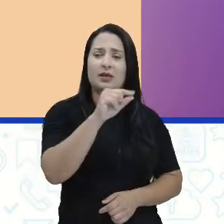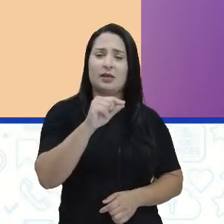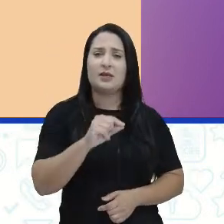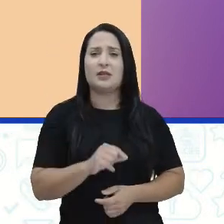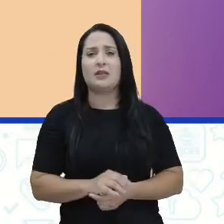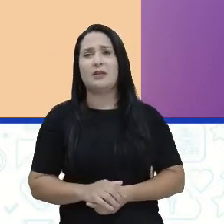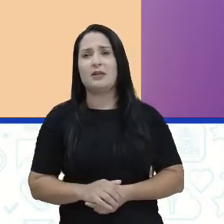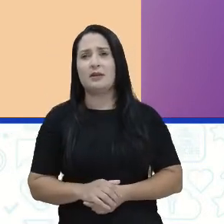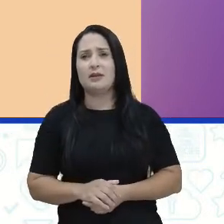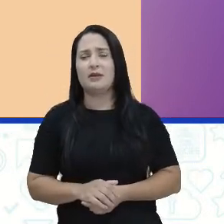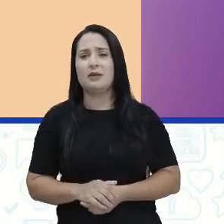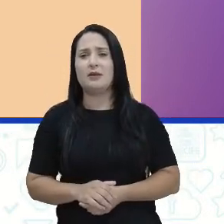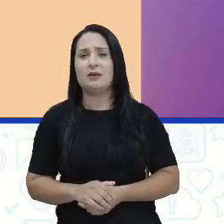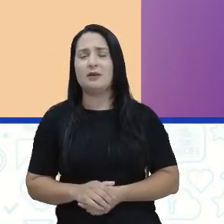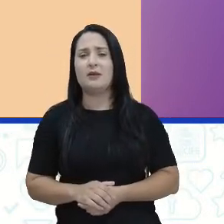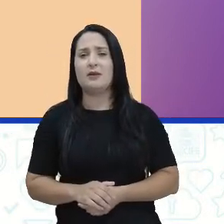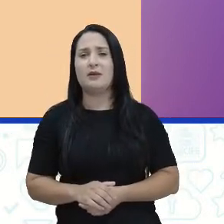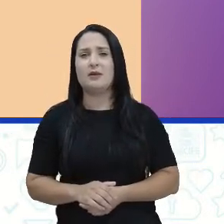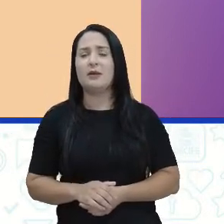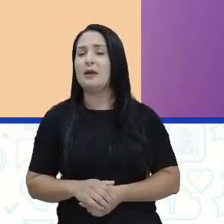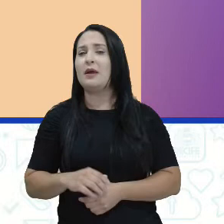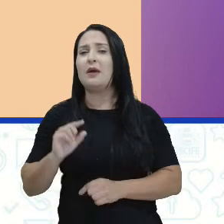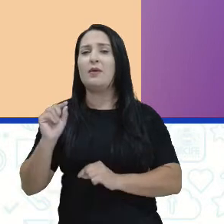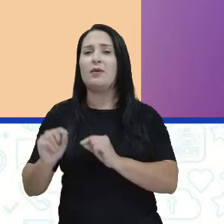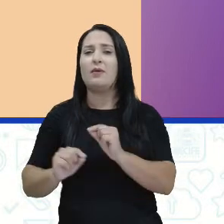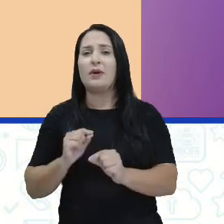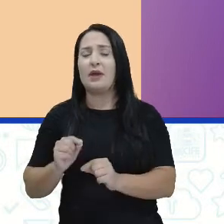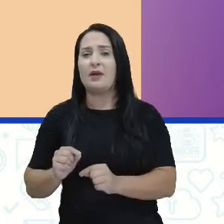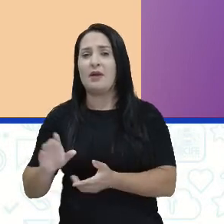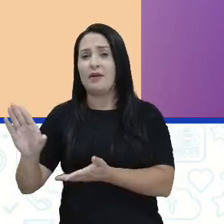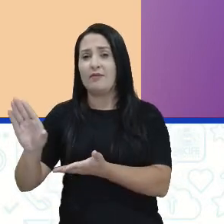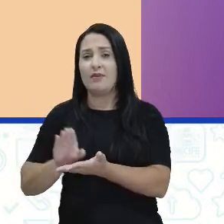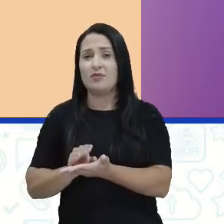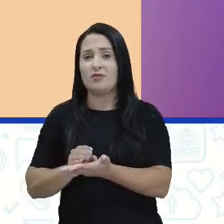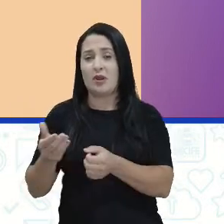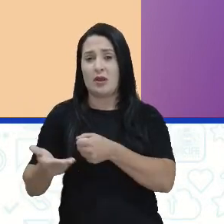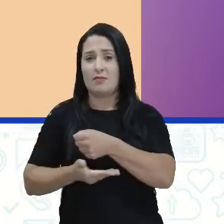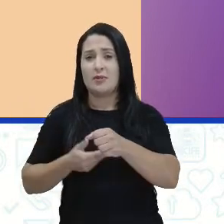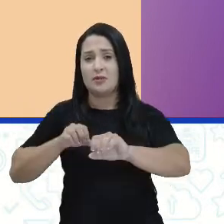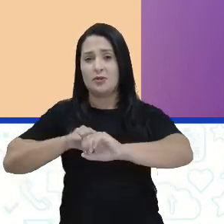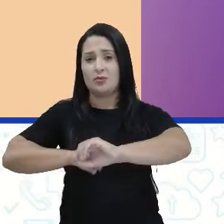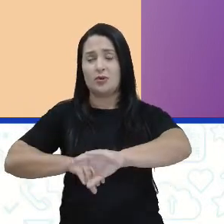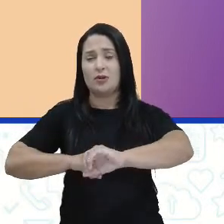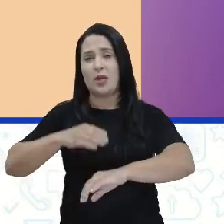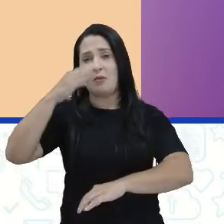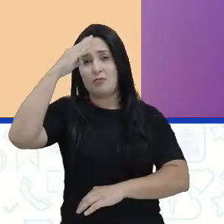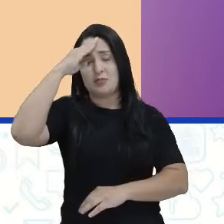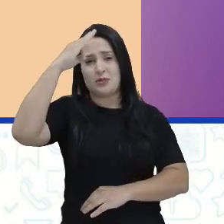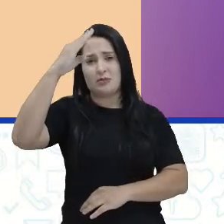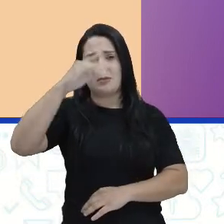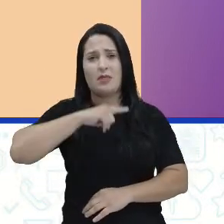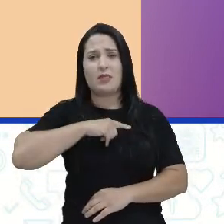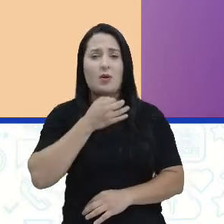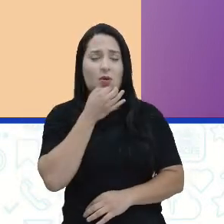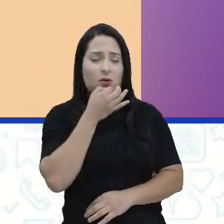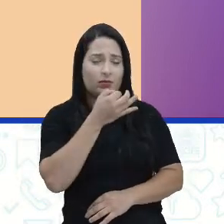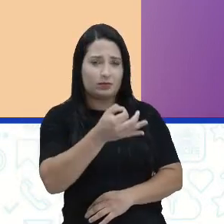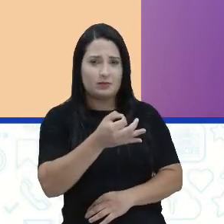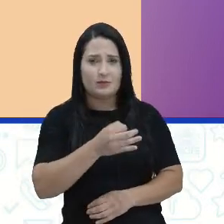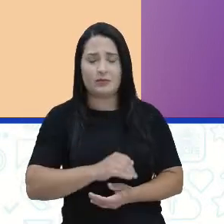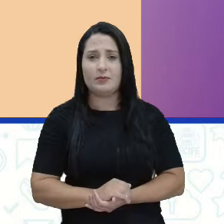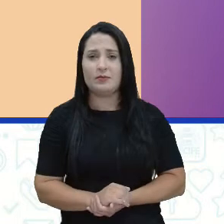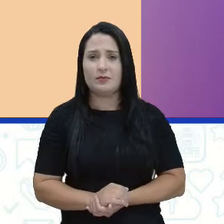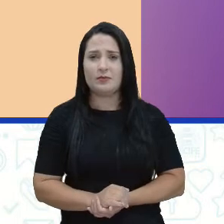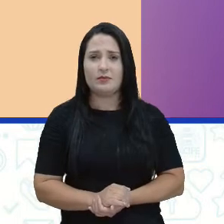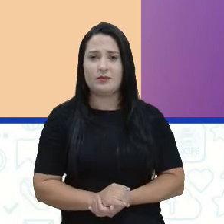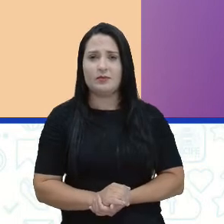investir na base da educação. Então, essa é a principal. E eu tenho um comentário